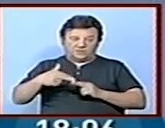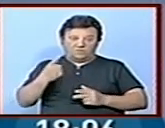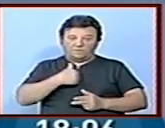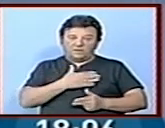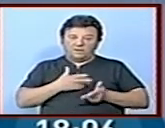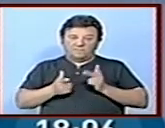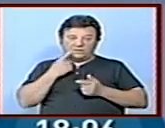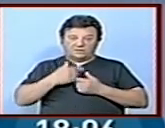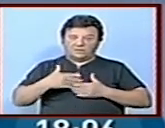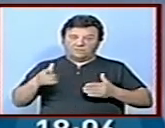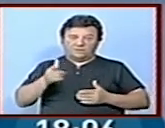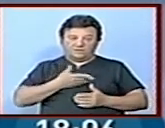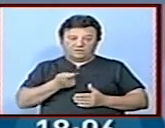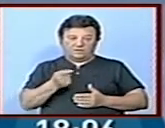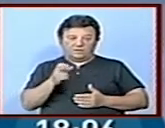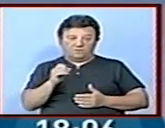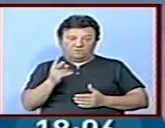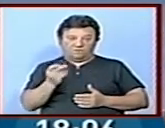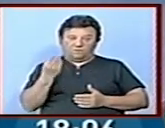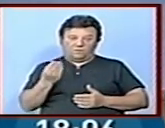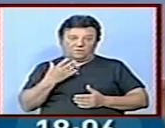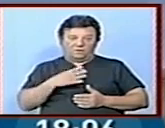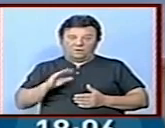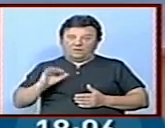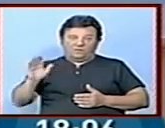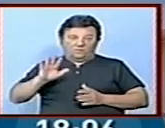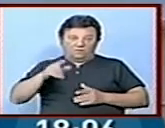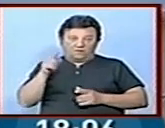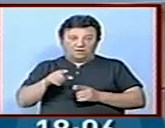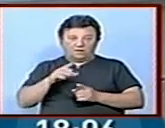empresa com a dimensão da Terra Ovo é apetecível em qualquer lado.